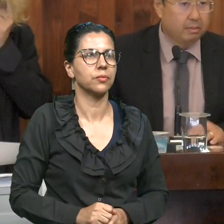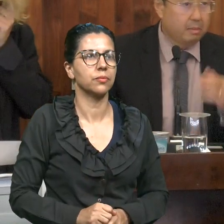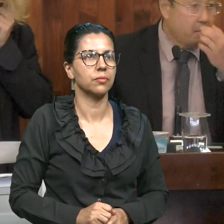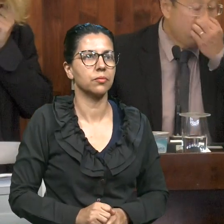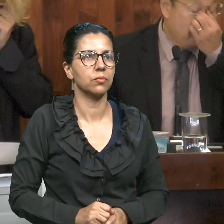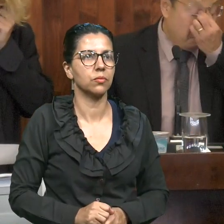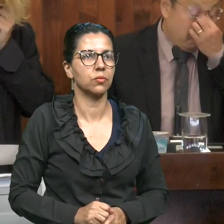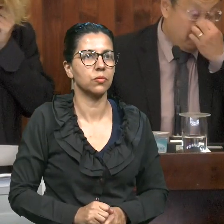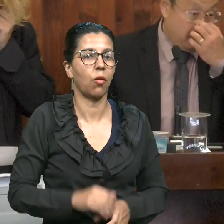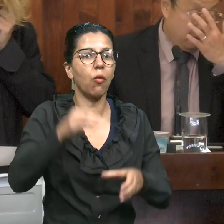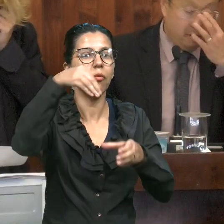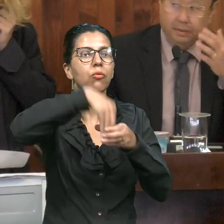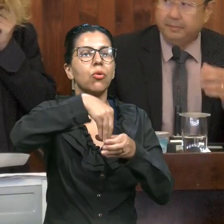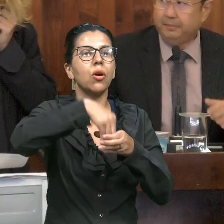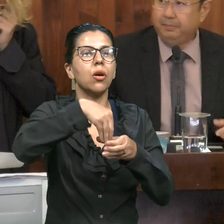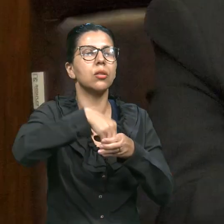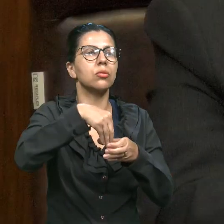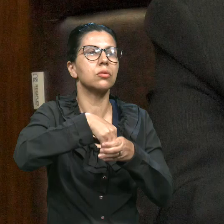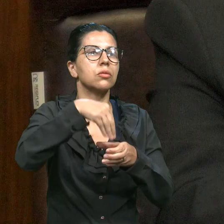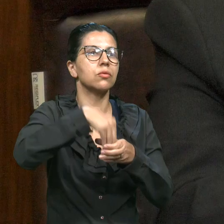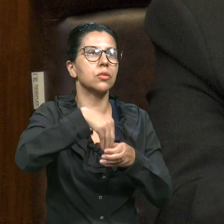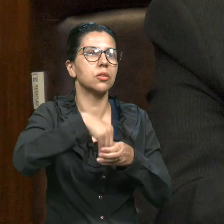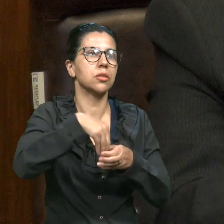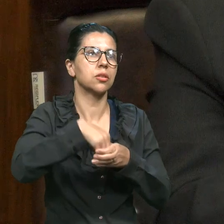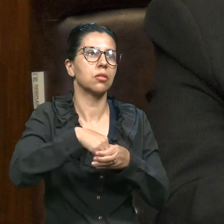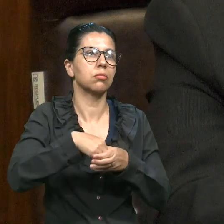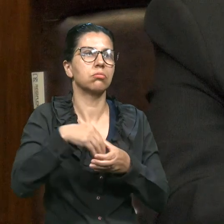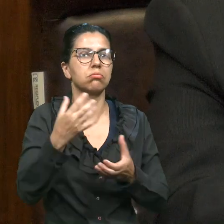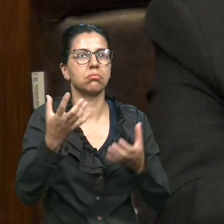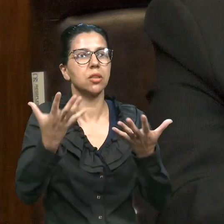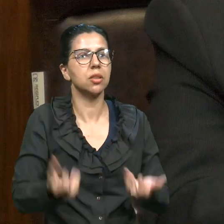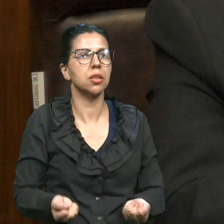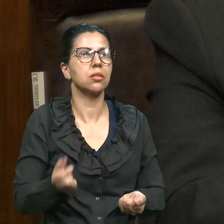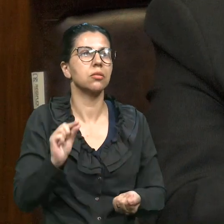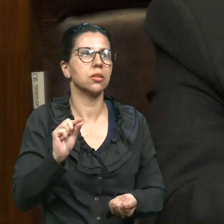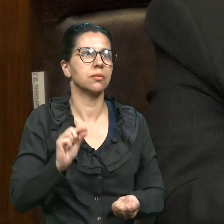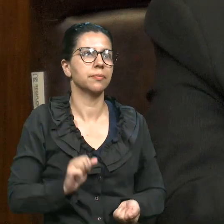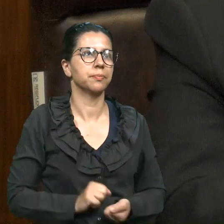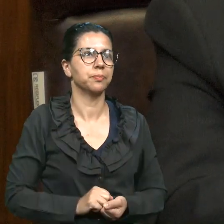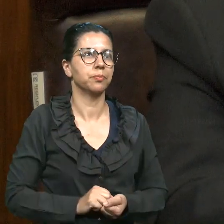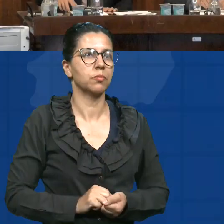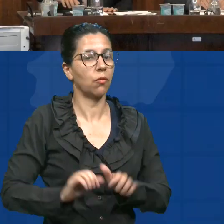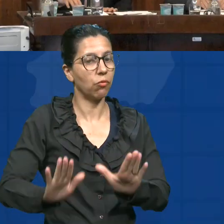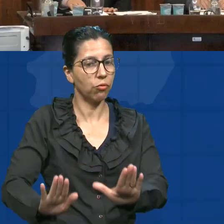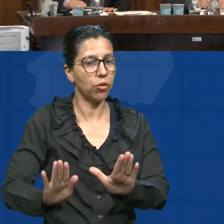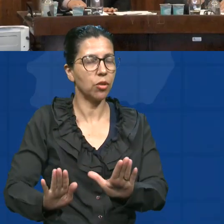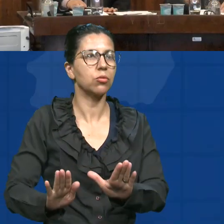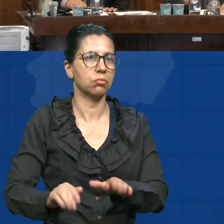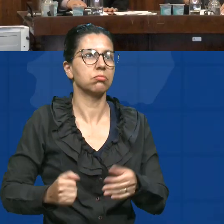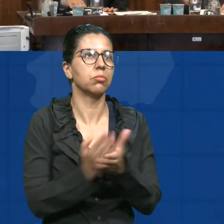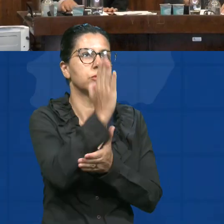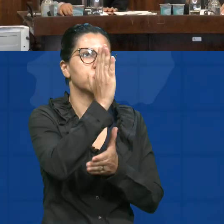Está em votação o requerimento. Os vereadores que forem favoráveis permaneçam como se encontram, aprovado.